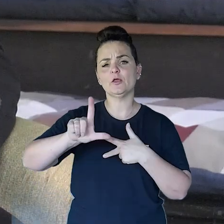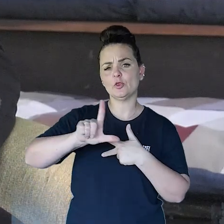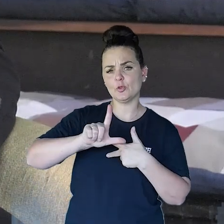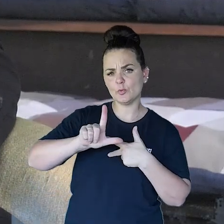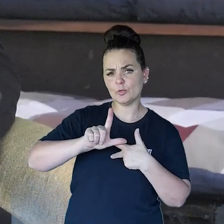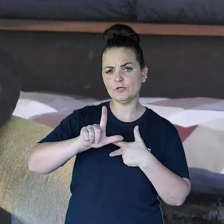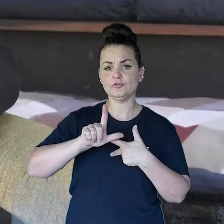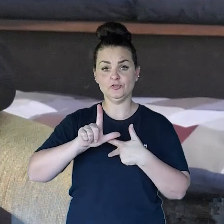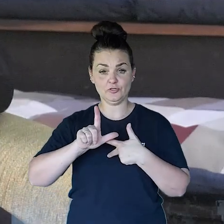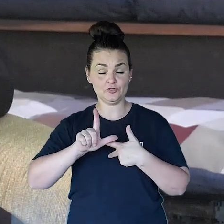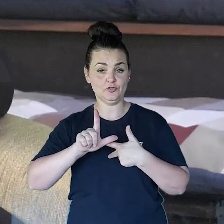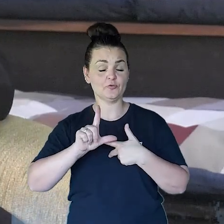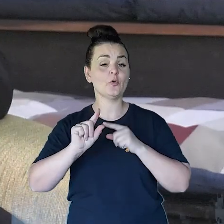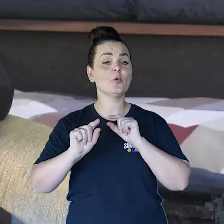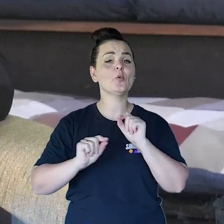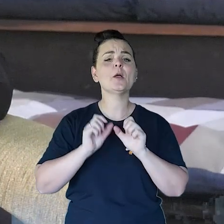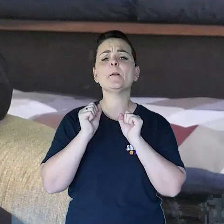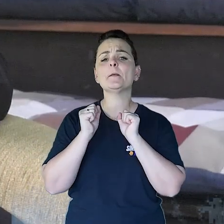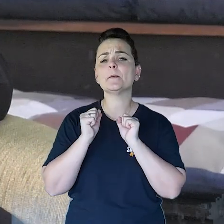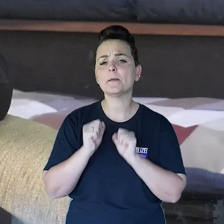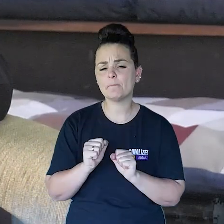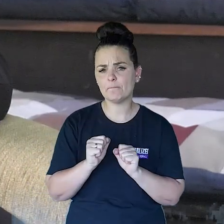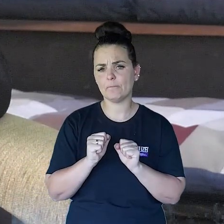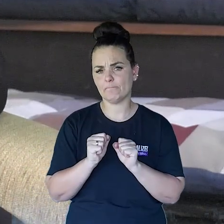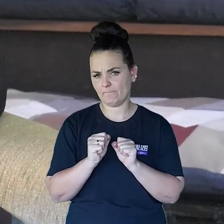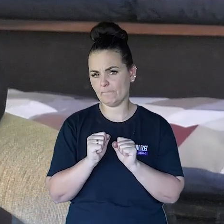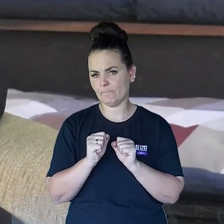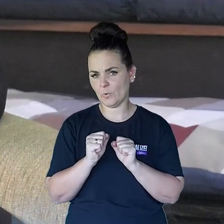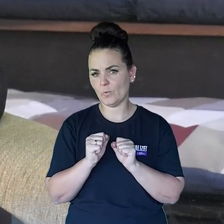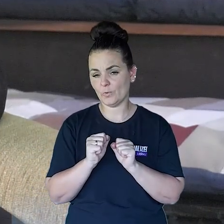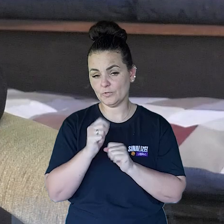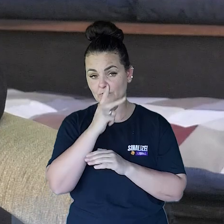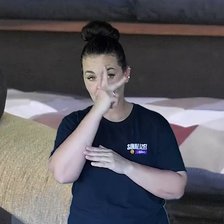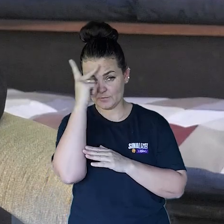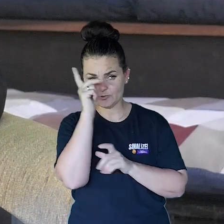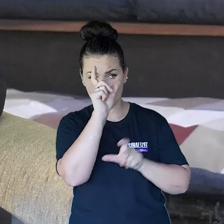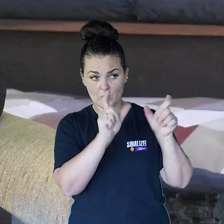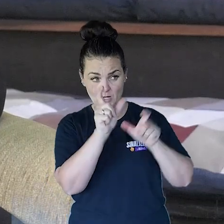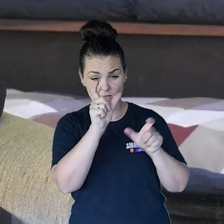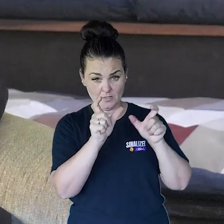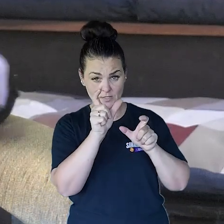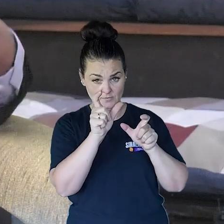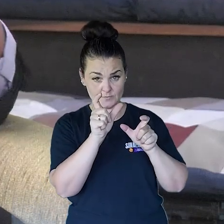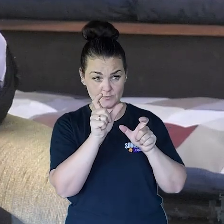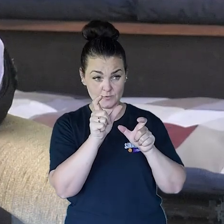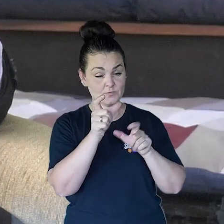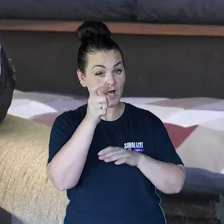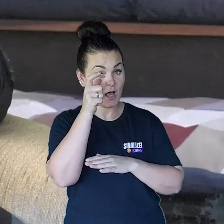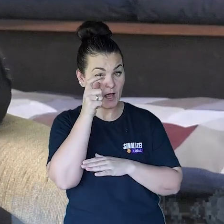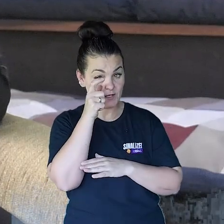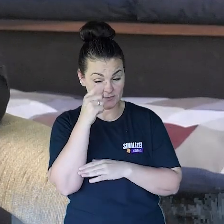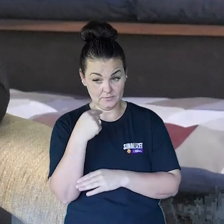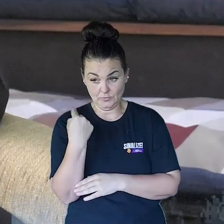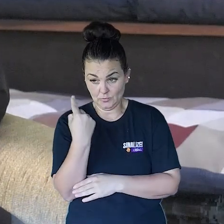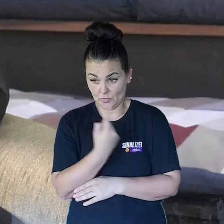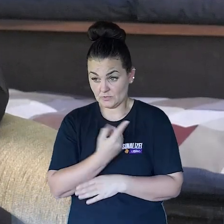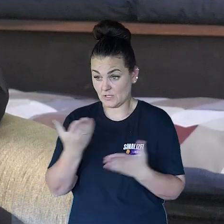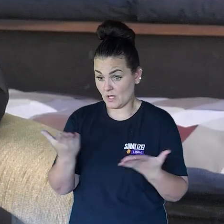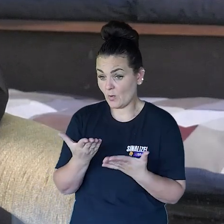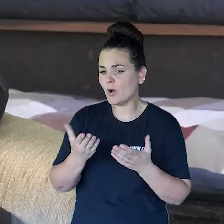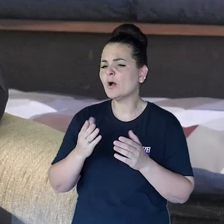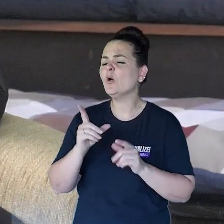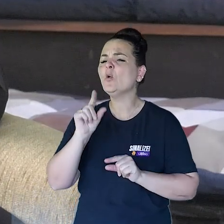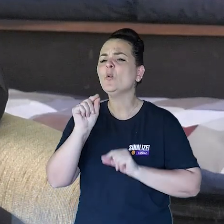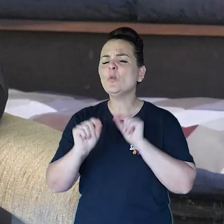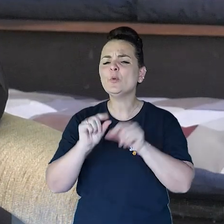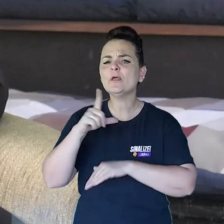Legislativo, mas o que pode trazer, ou as pessoas que nos acompanham, né, o que toda essa trajetória política pode